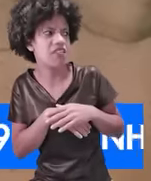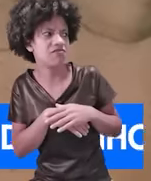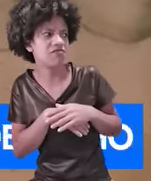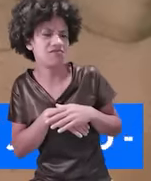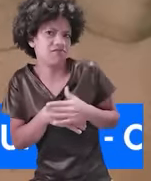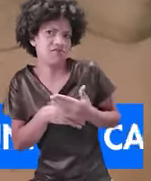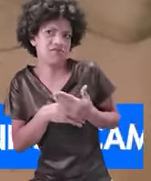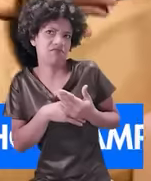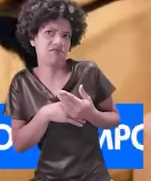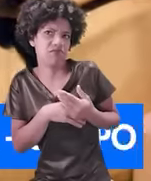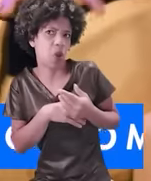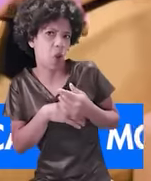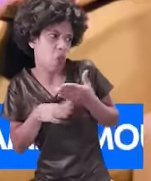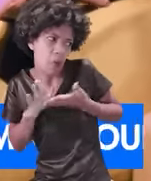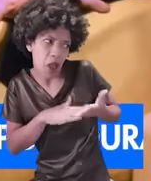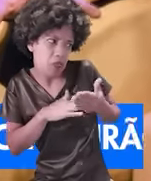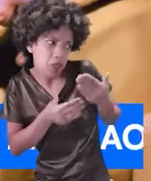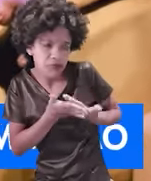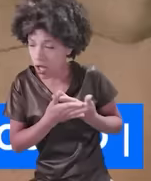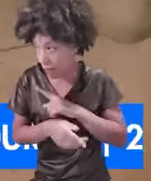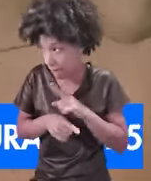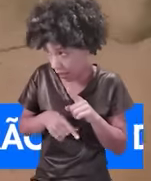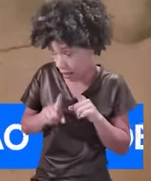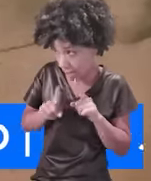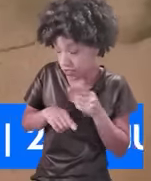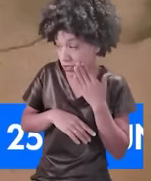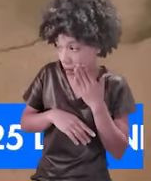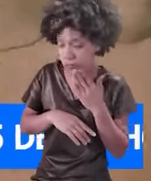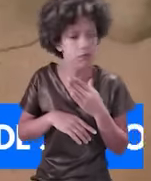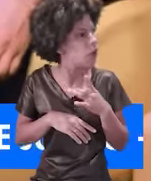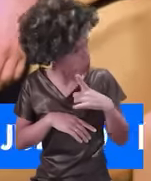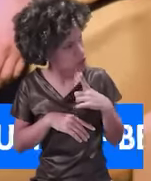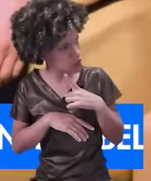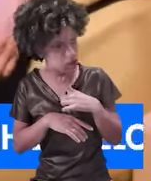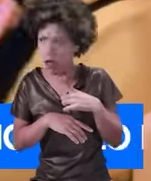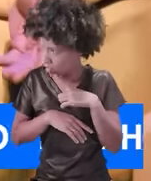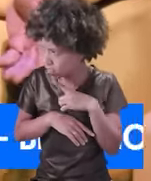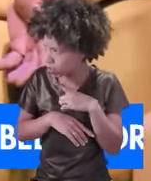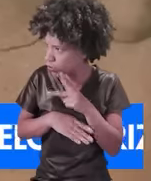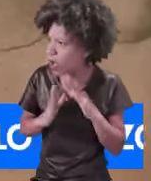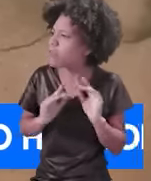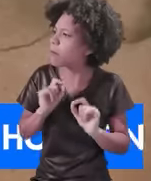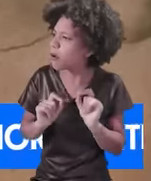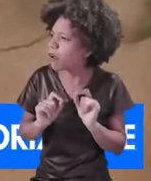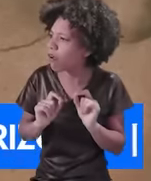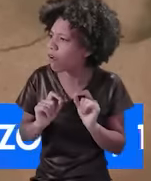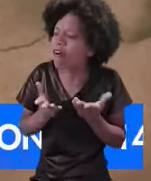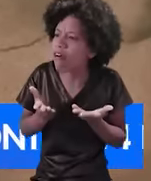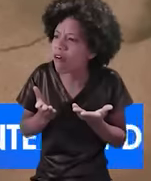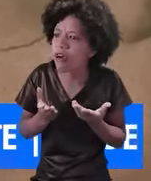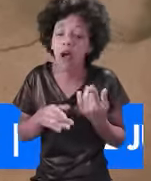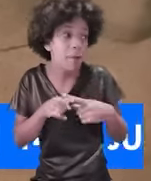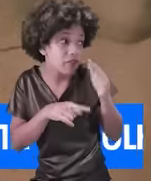bagulho aqui não tem que estudar Você sabe que que seria um disquete eu tenho muito para falar a verdade eu tenho em casa e para que é porque eu